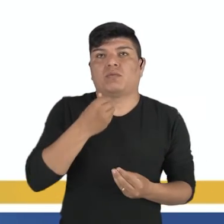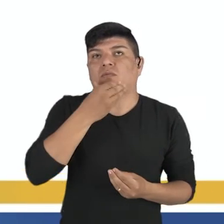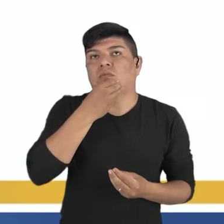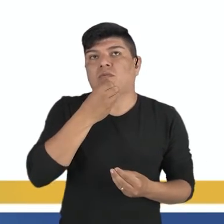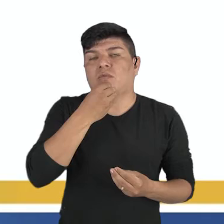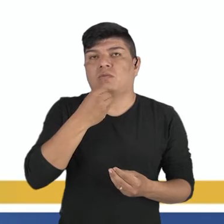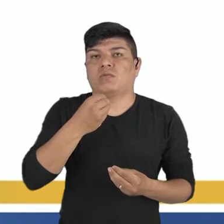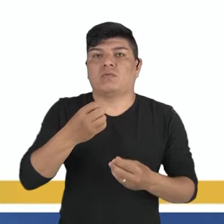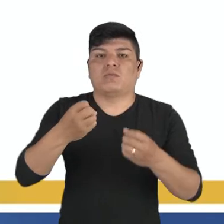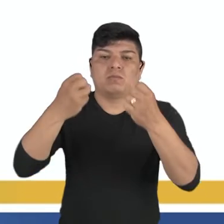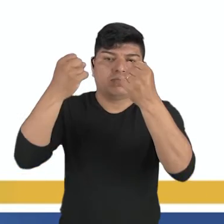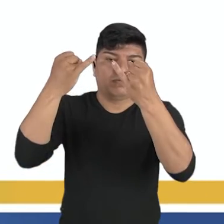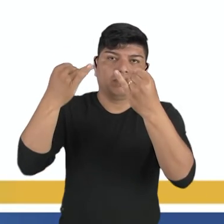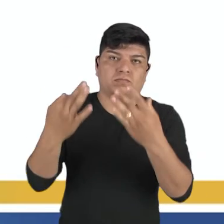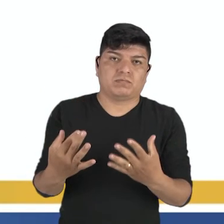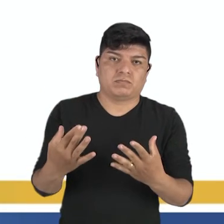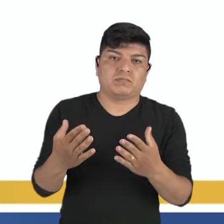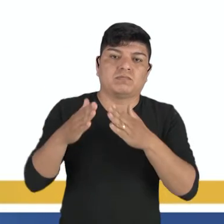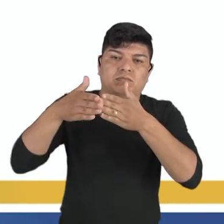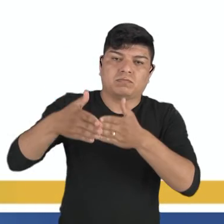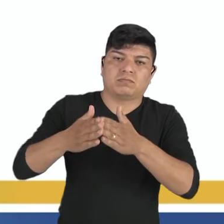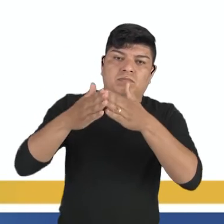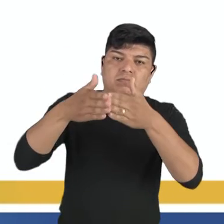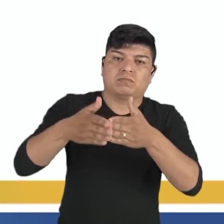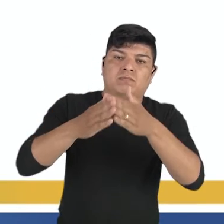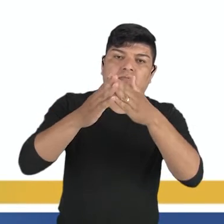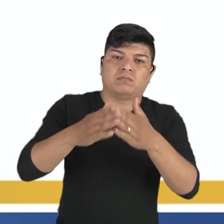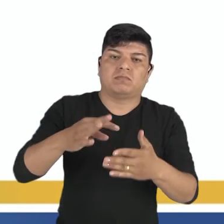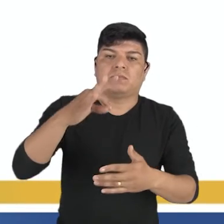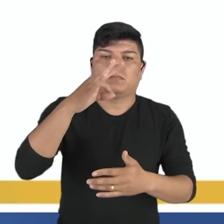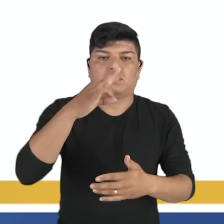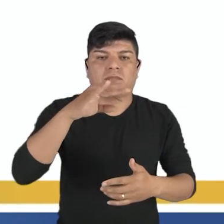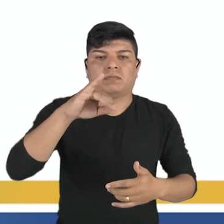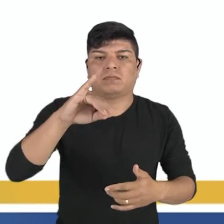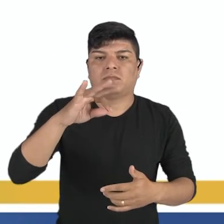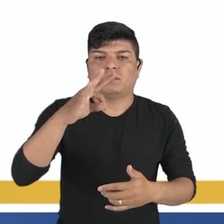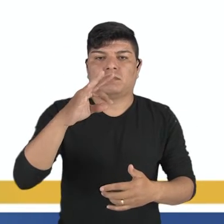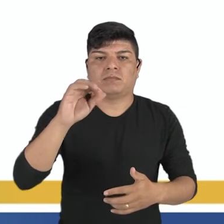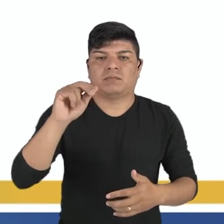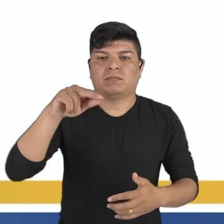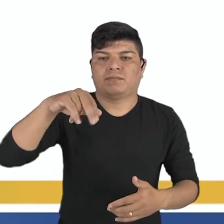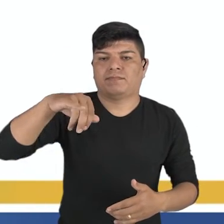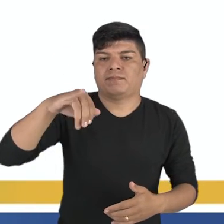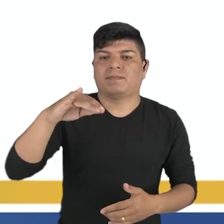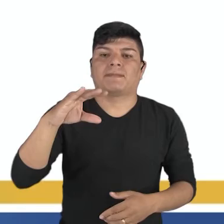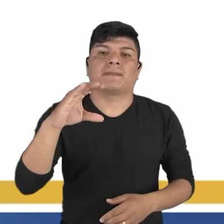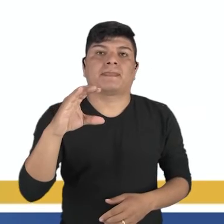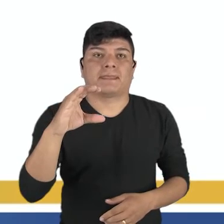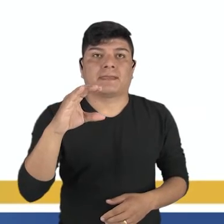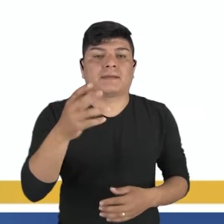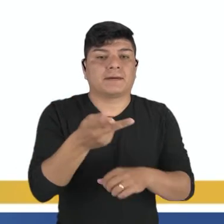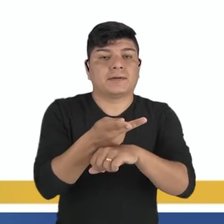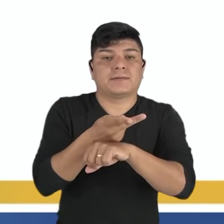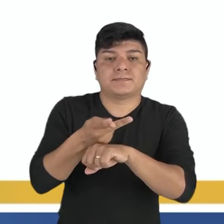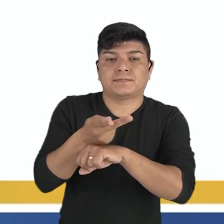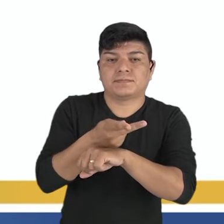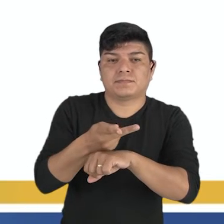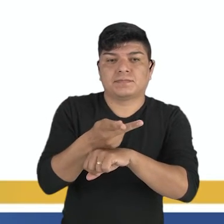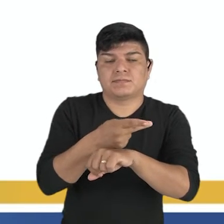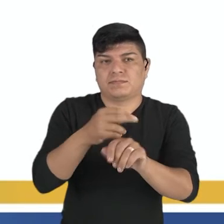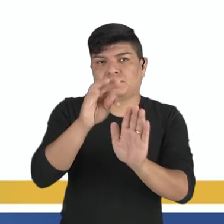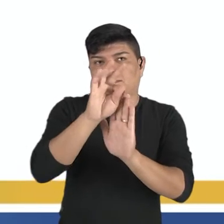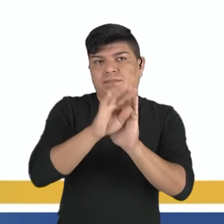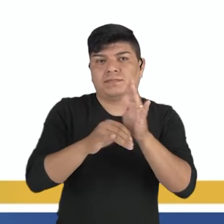o Titanic? Aí é a técnica scanning. Procurem aí no texto para mim